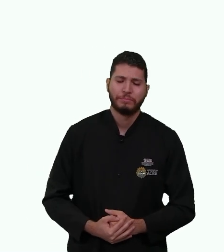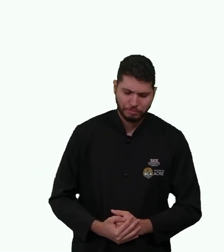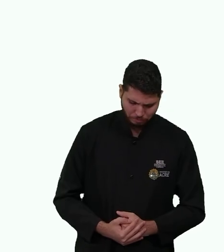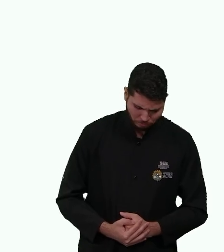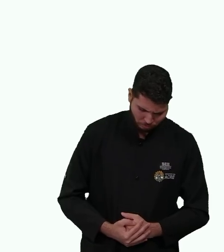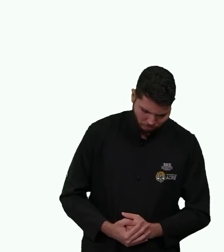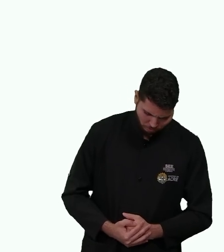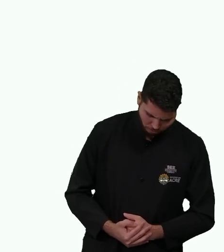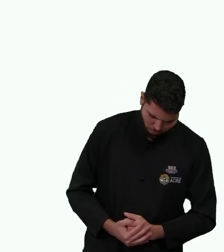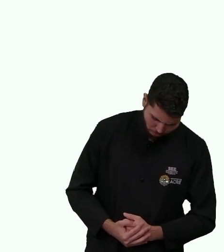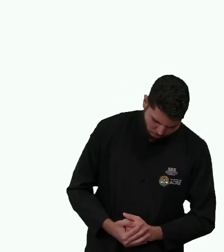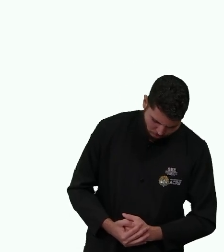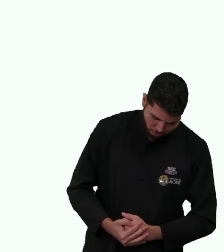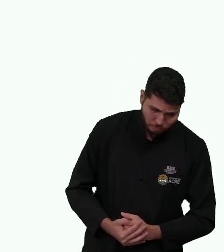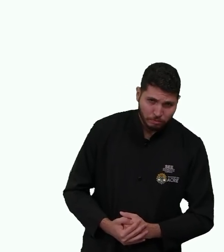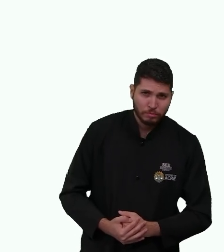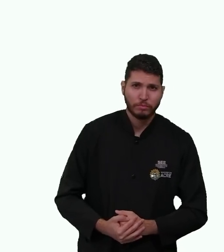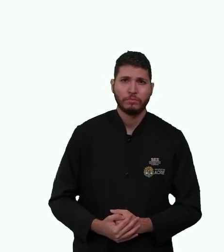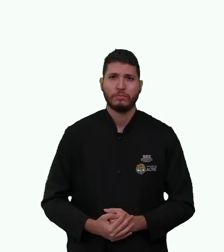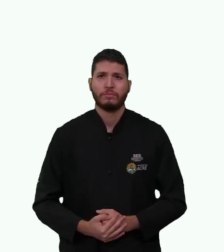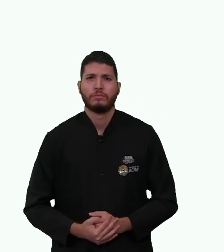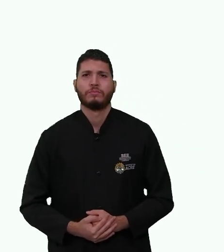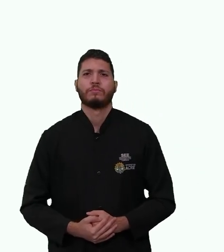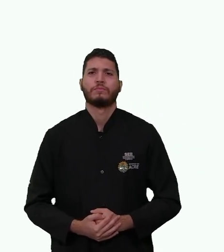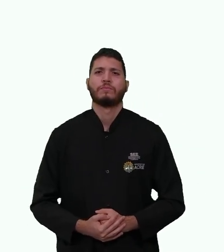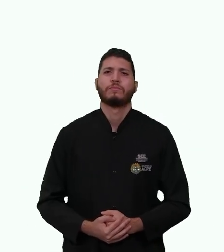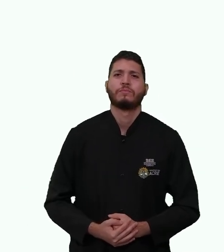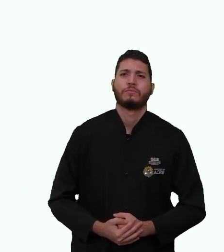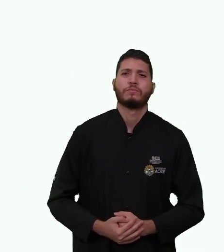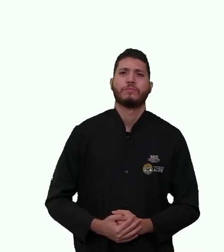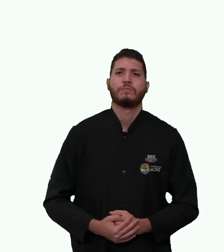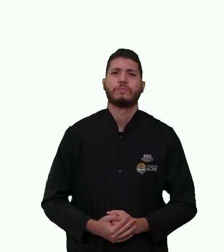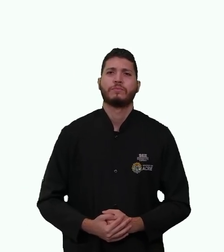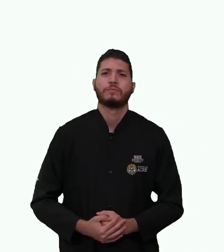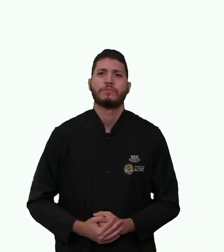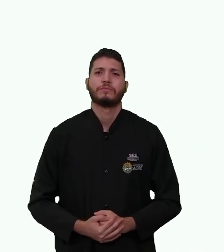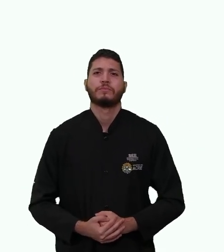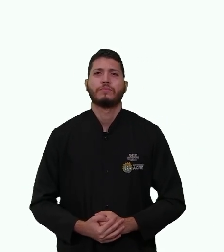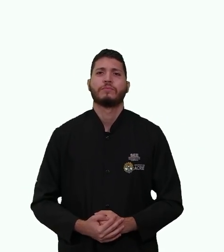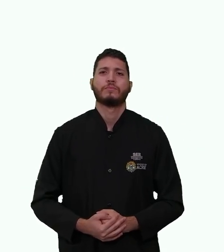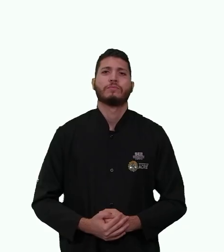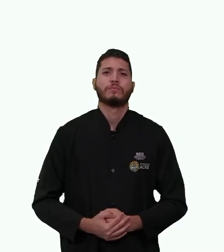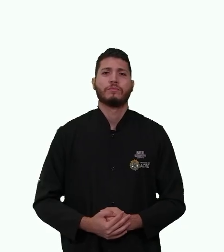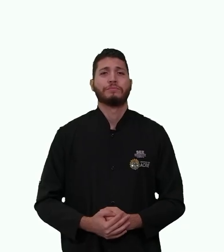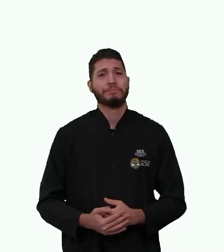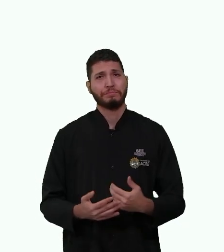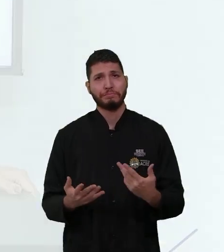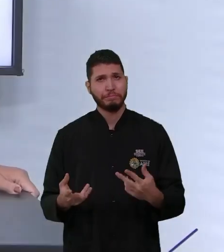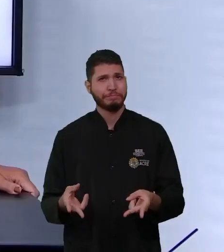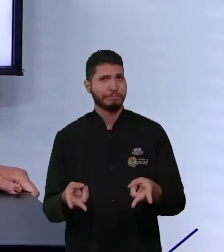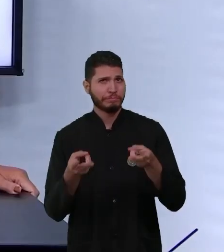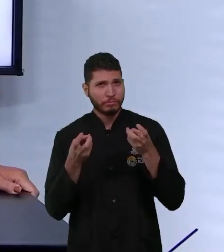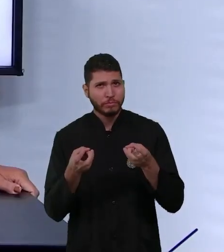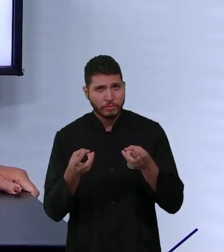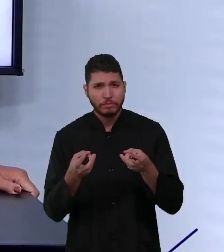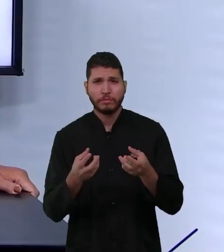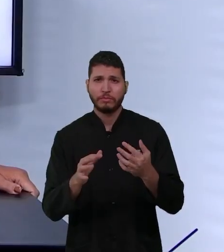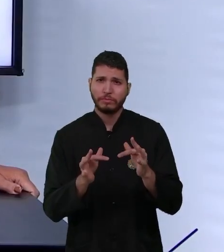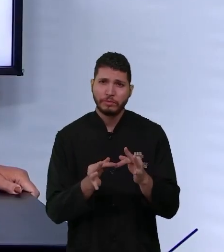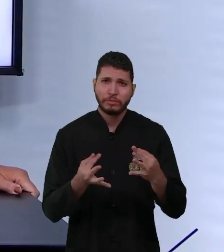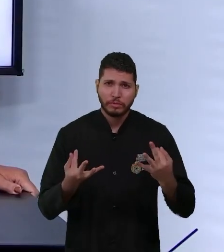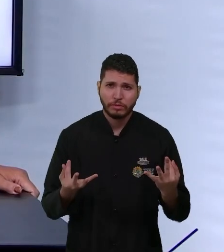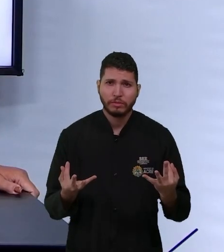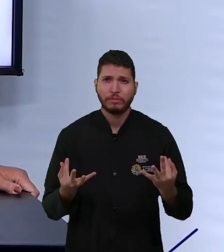cultura e lazer. Veja que esse exemplo, estudante, é um exemplo bem simples, tá? Então, primeiro